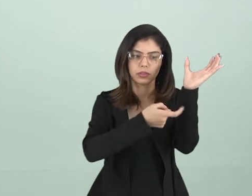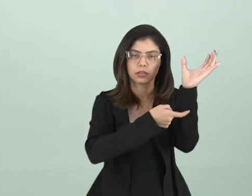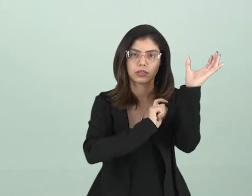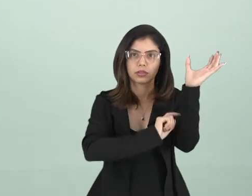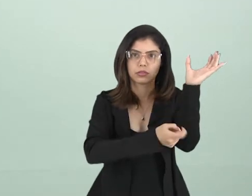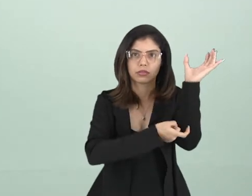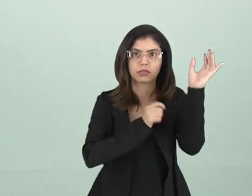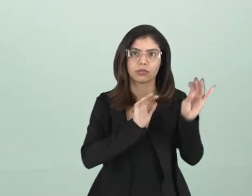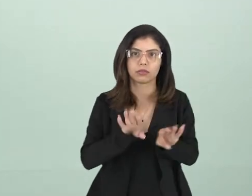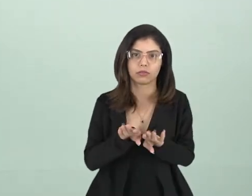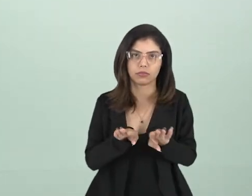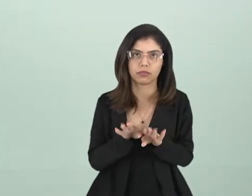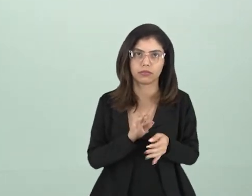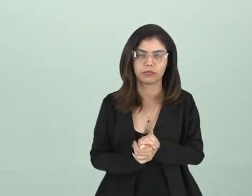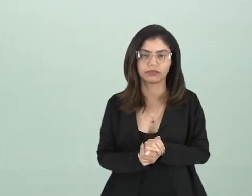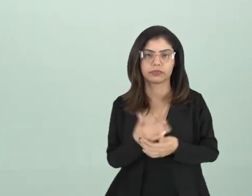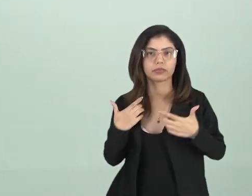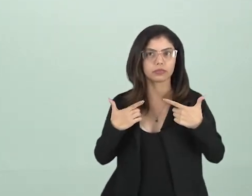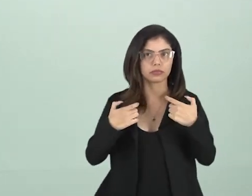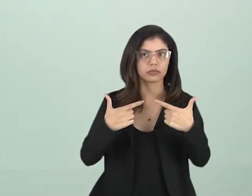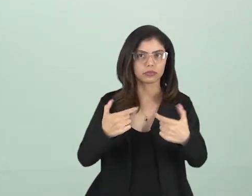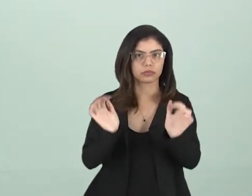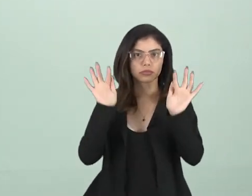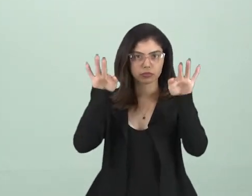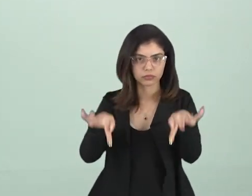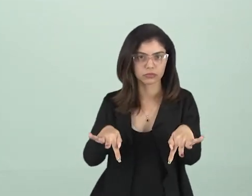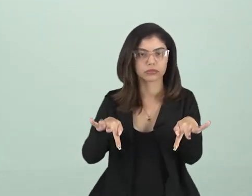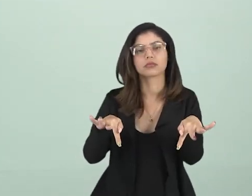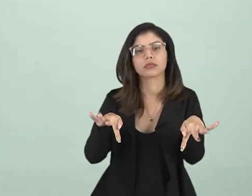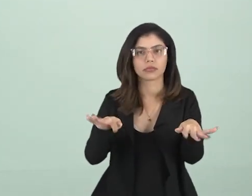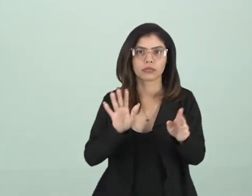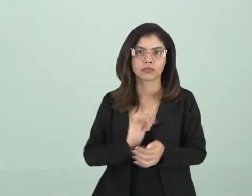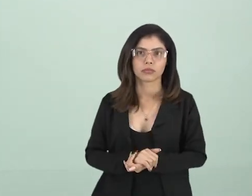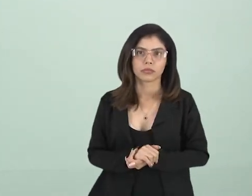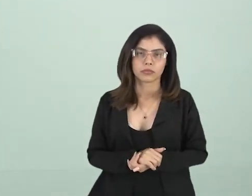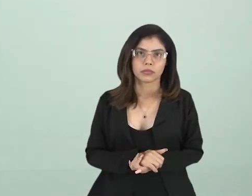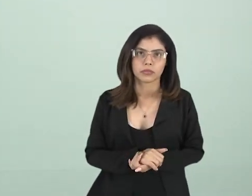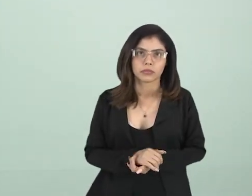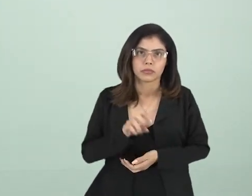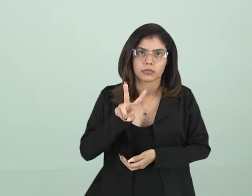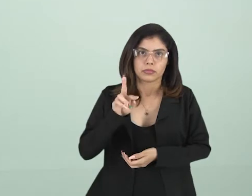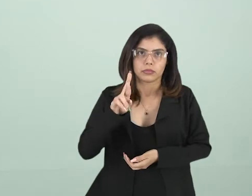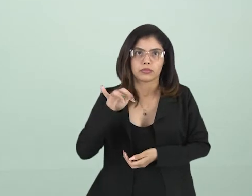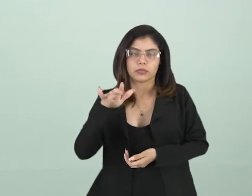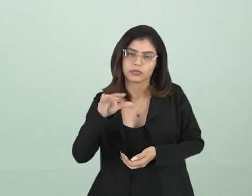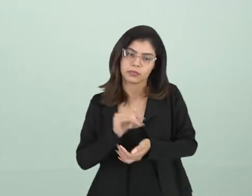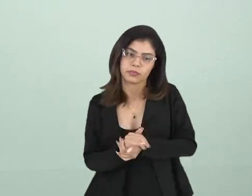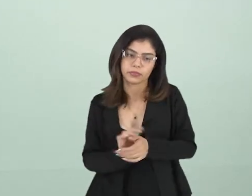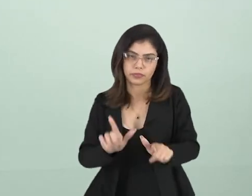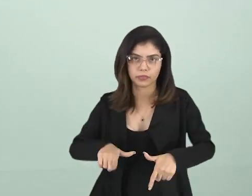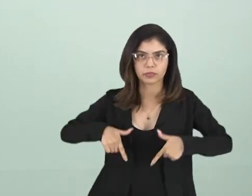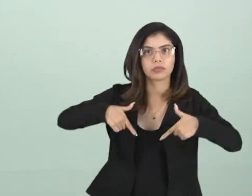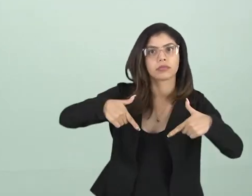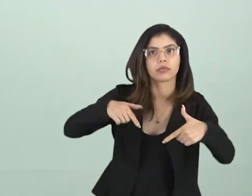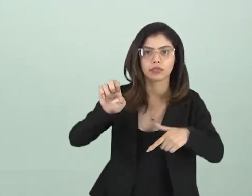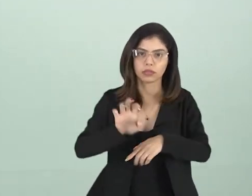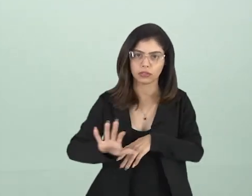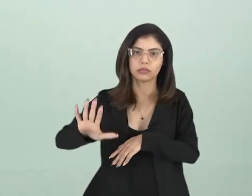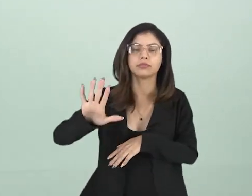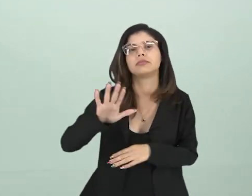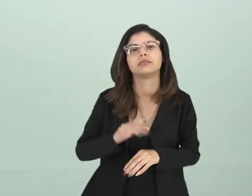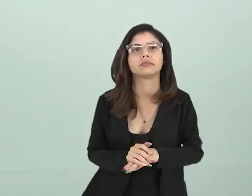os seringais. Mas aí, então, a guerra, ela é finalizada, né? E aí o Vargas, ele vai lutar na Europa